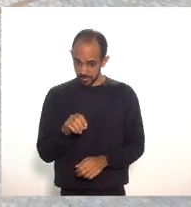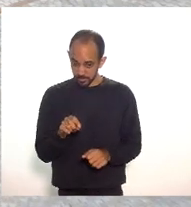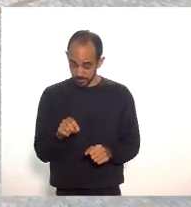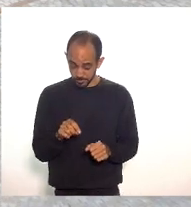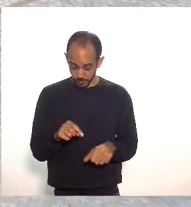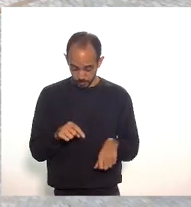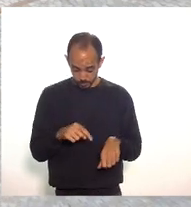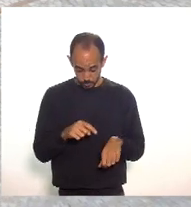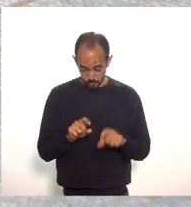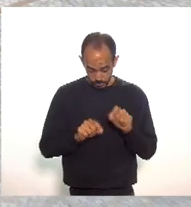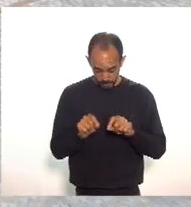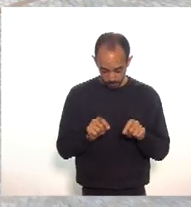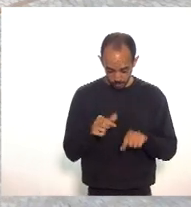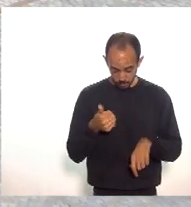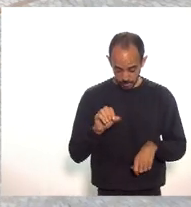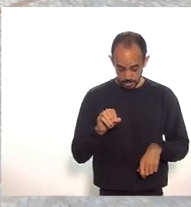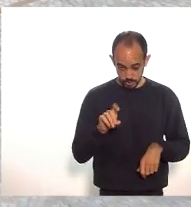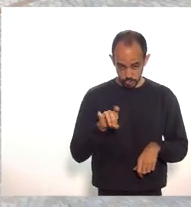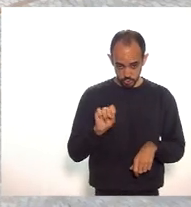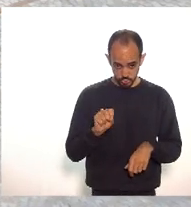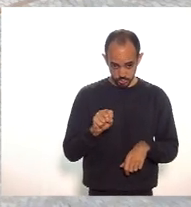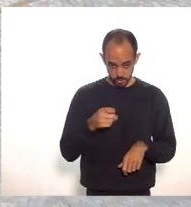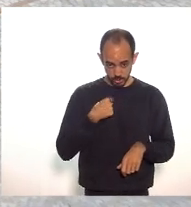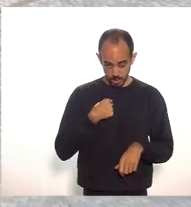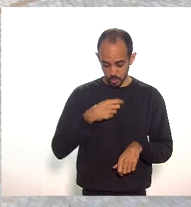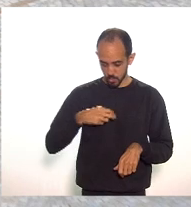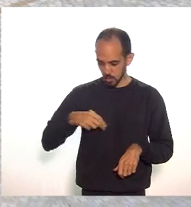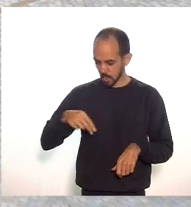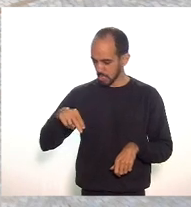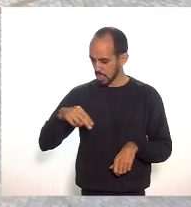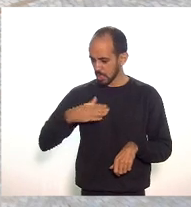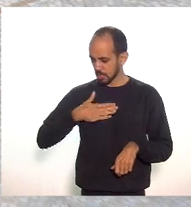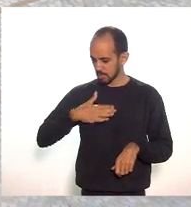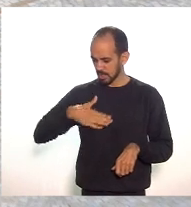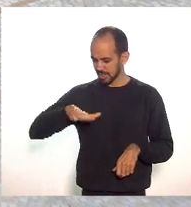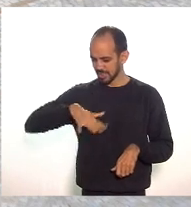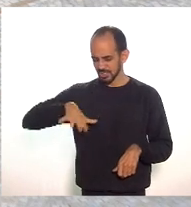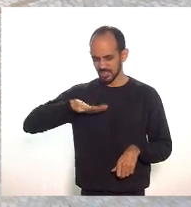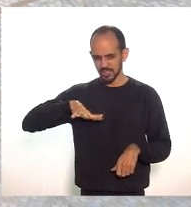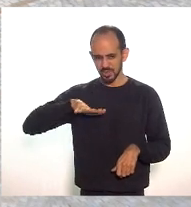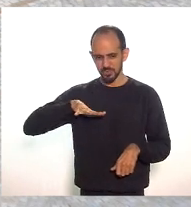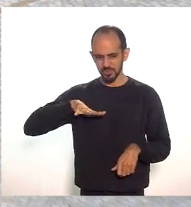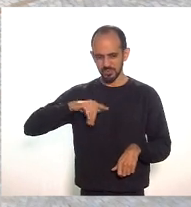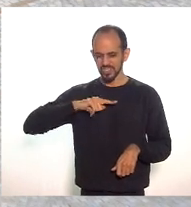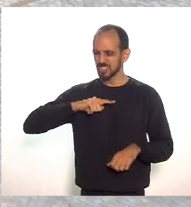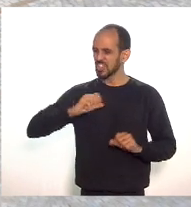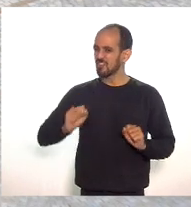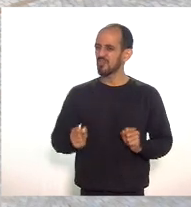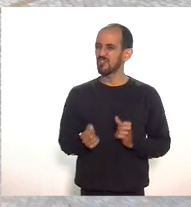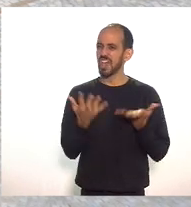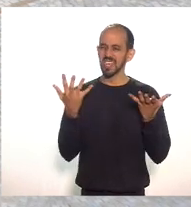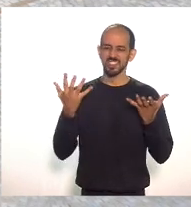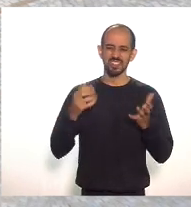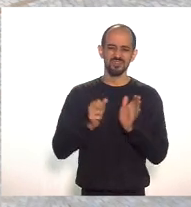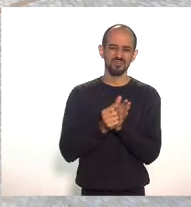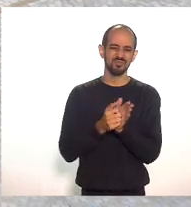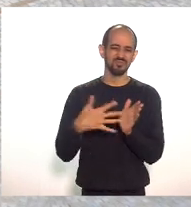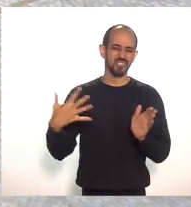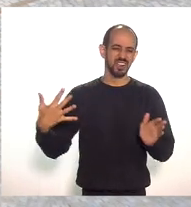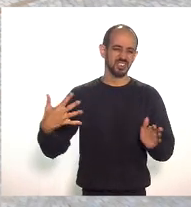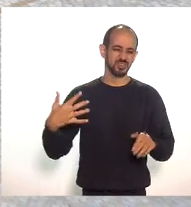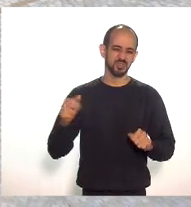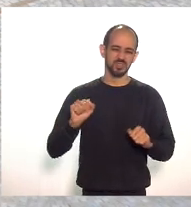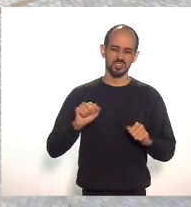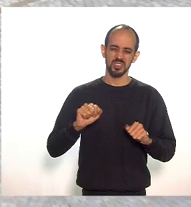infelizmente tá eu andei na minha região da zona leste que tinha de festa a festa